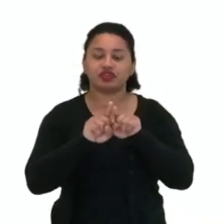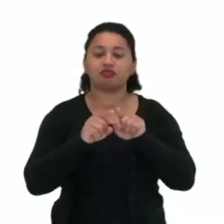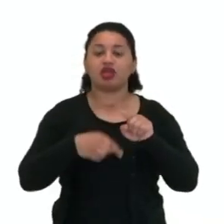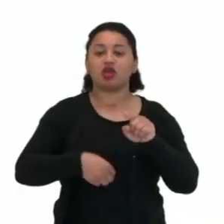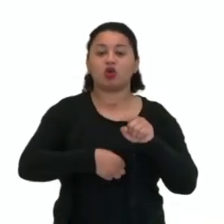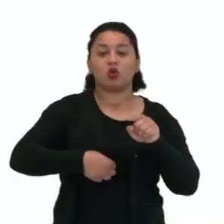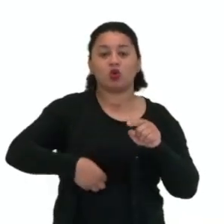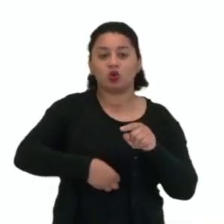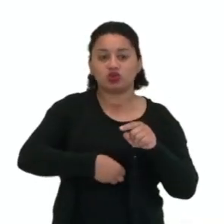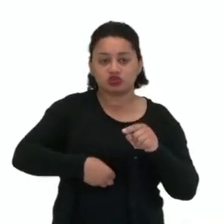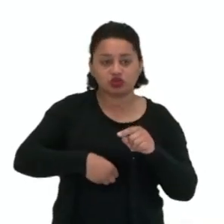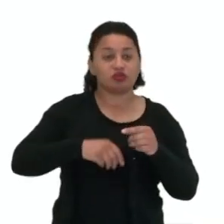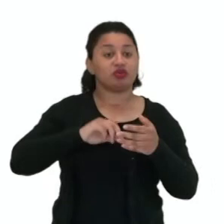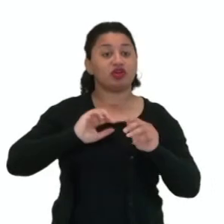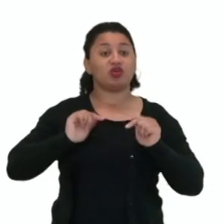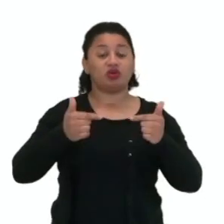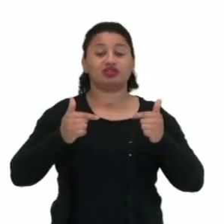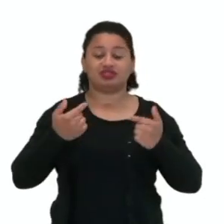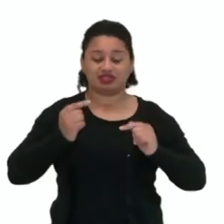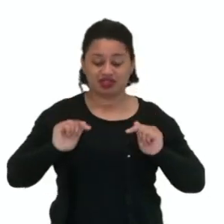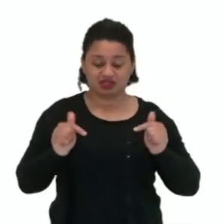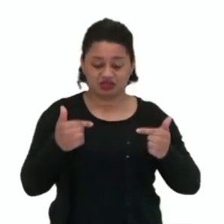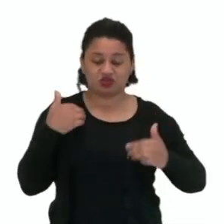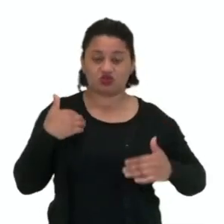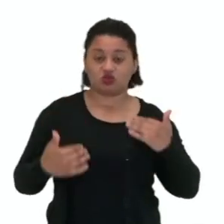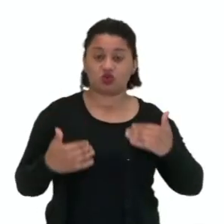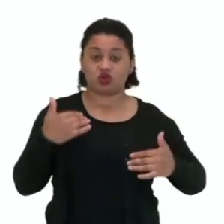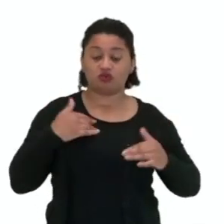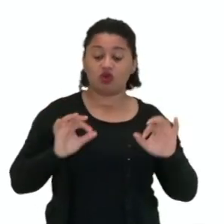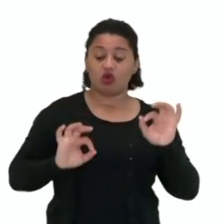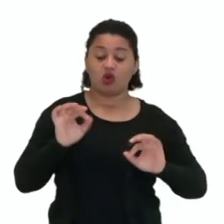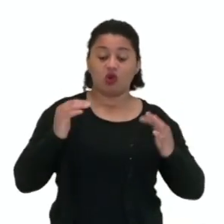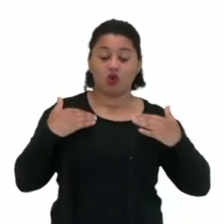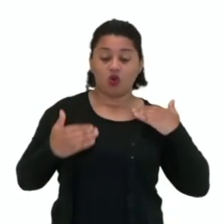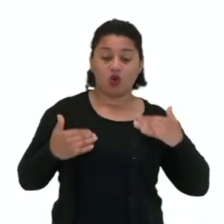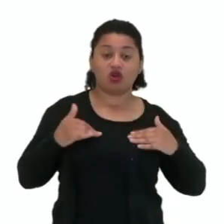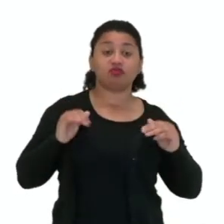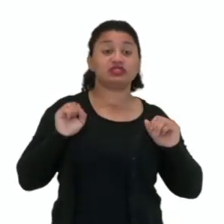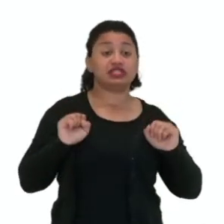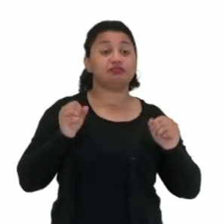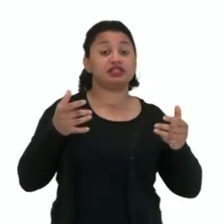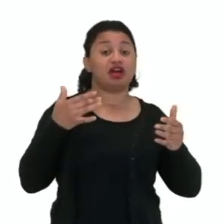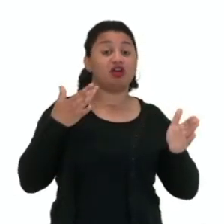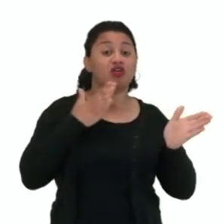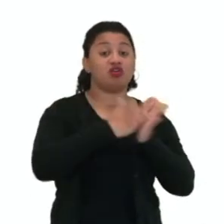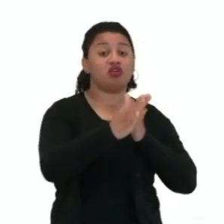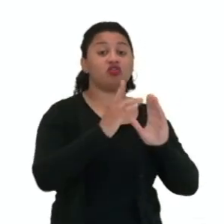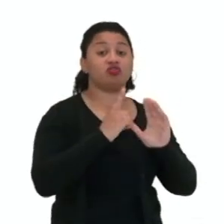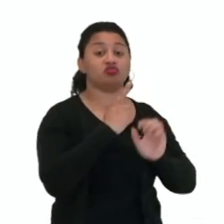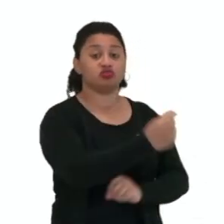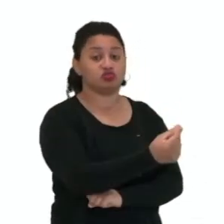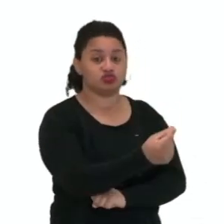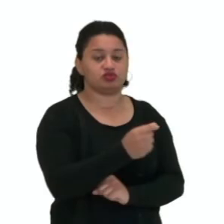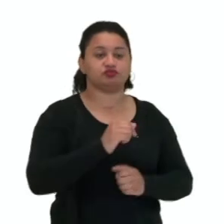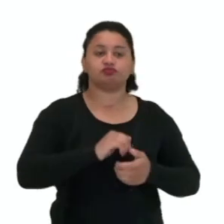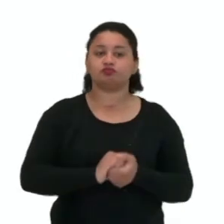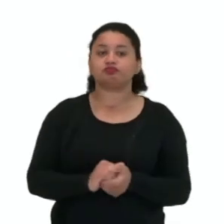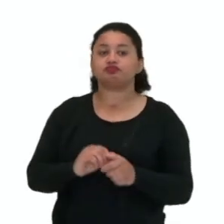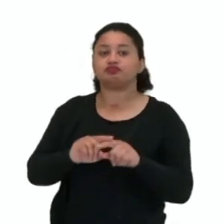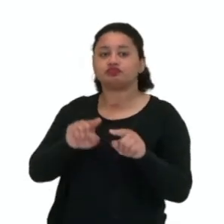estômago, entre outras, preparando o seu corpo para uma possível fuga. Já as ações do sistema